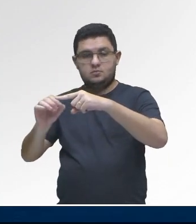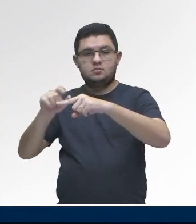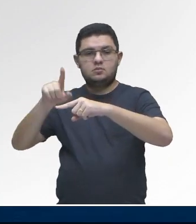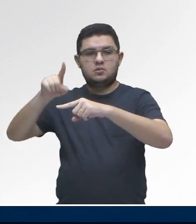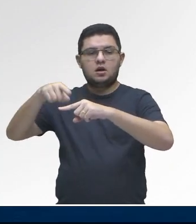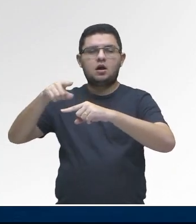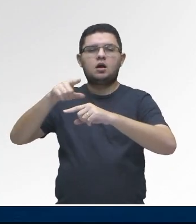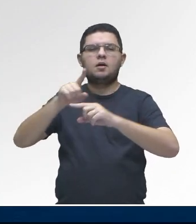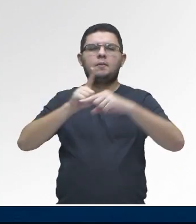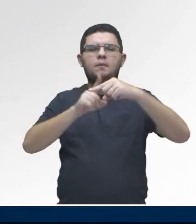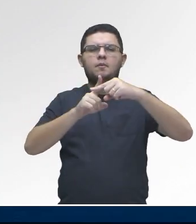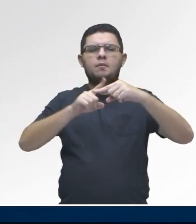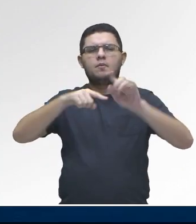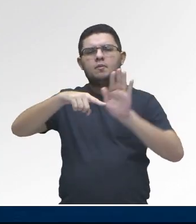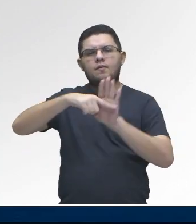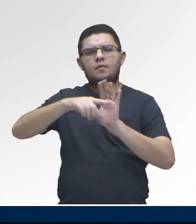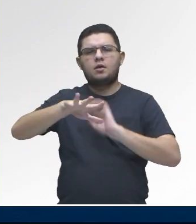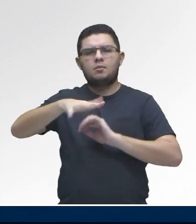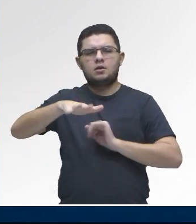da raiz.